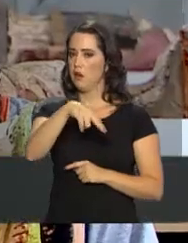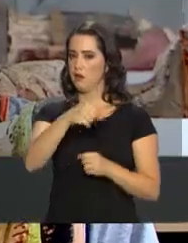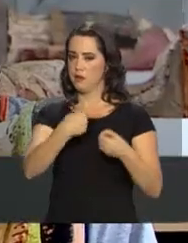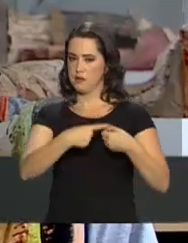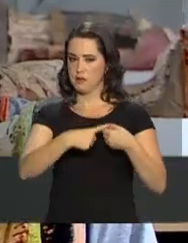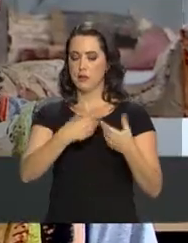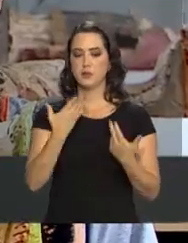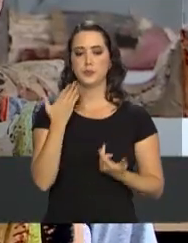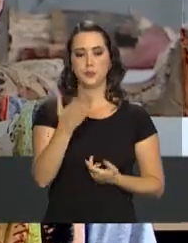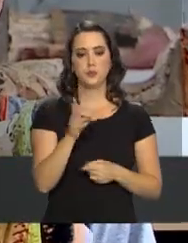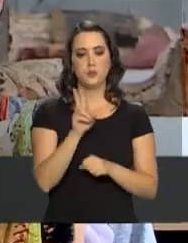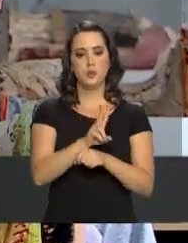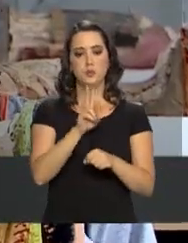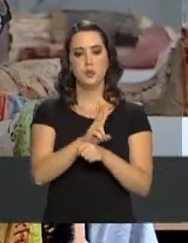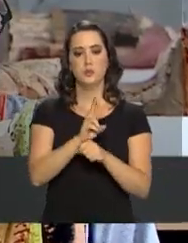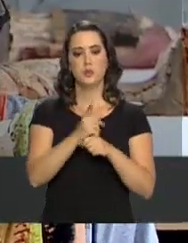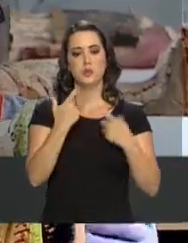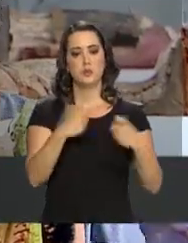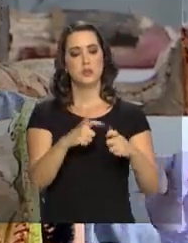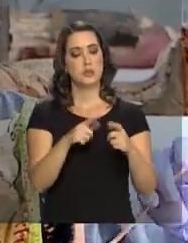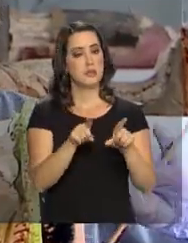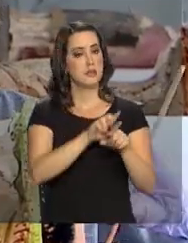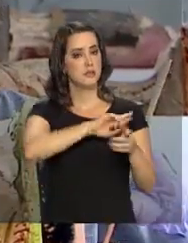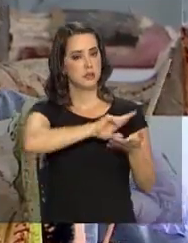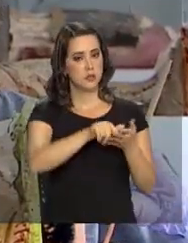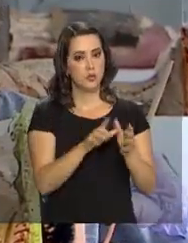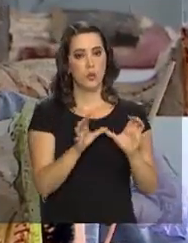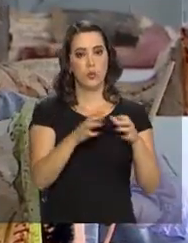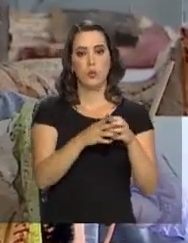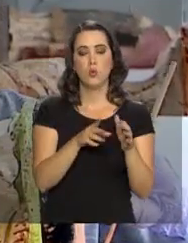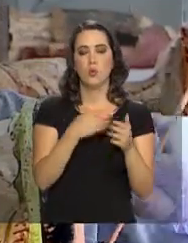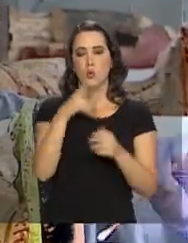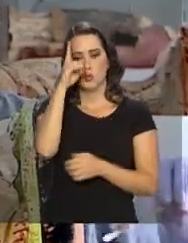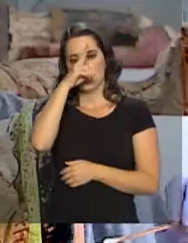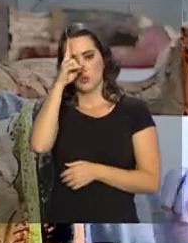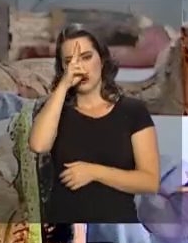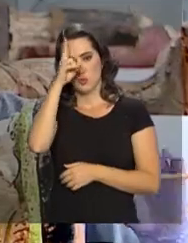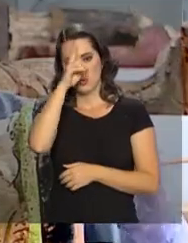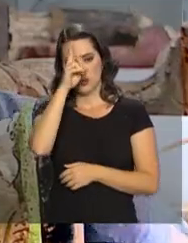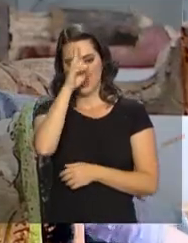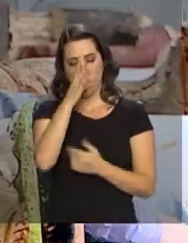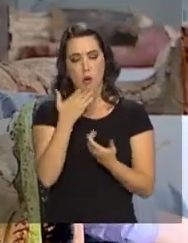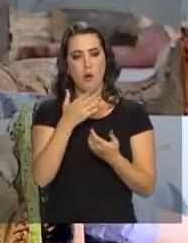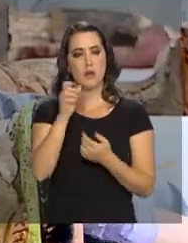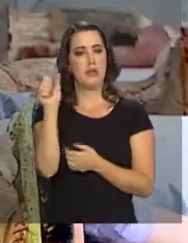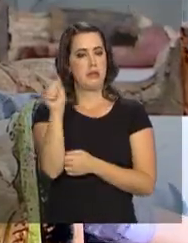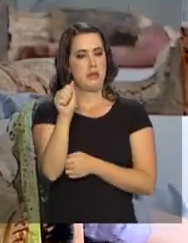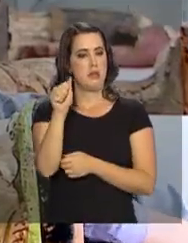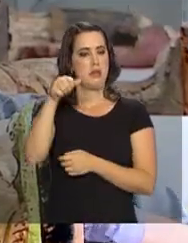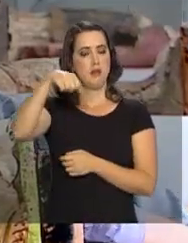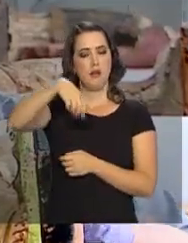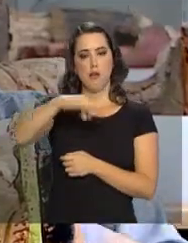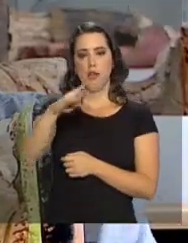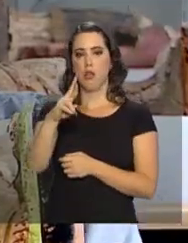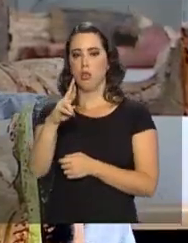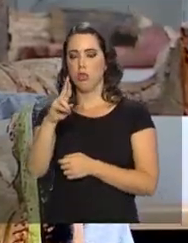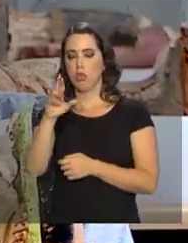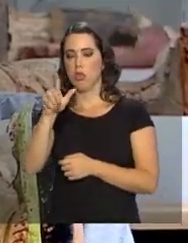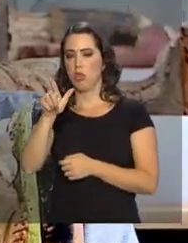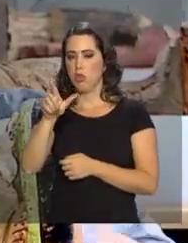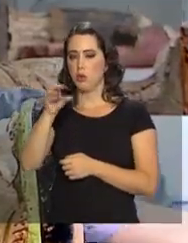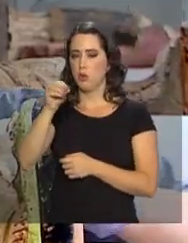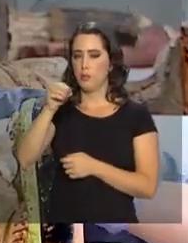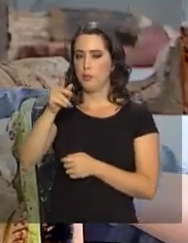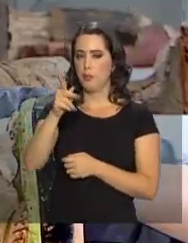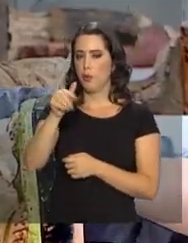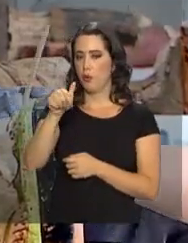das peças sacras, uma equipe de historiadores e antropólogos percorre todo o trajeto da lama para identificar impactos nas